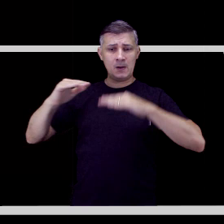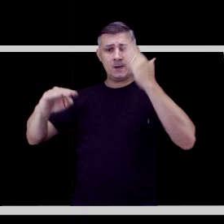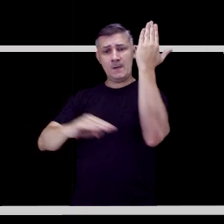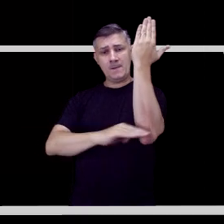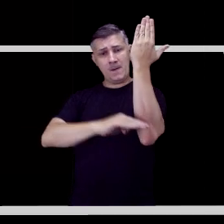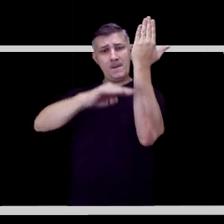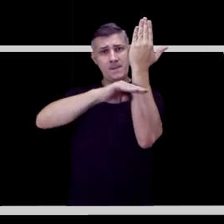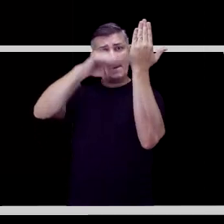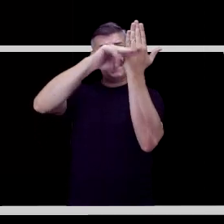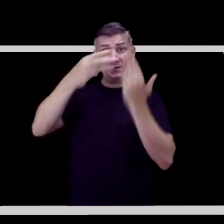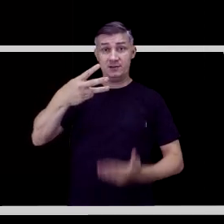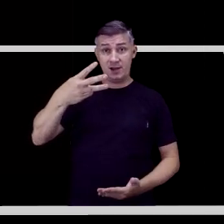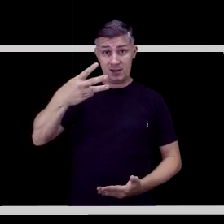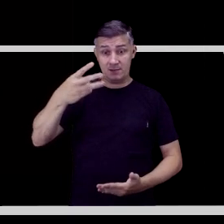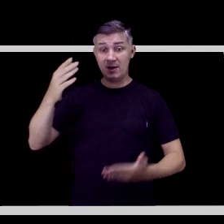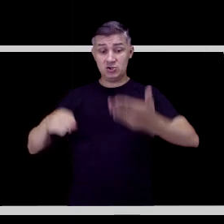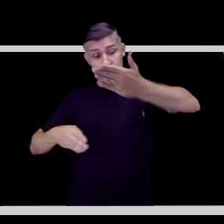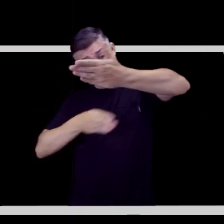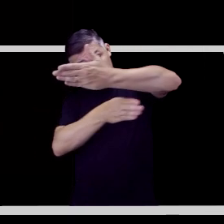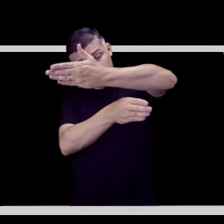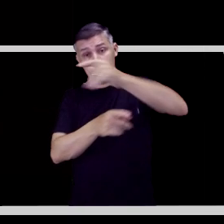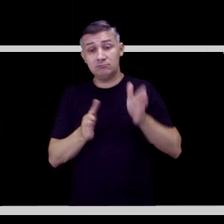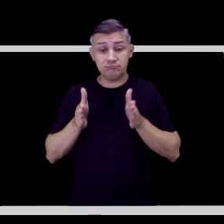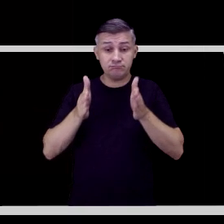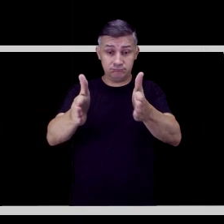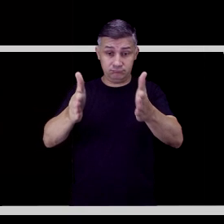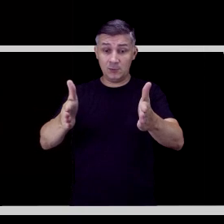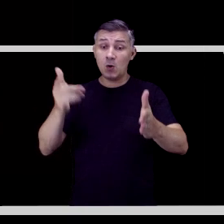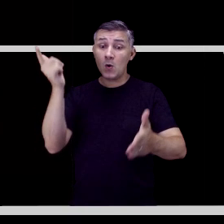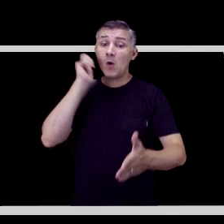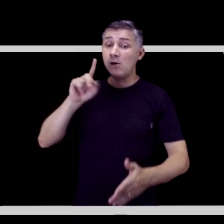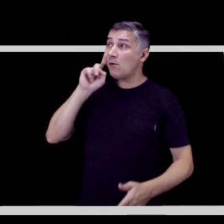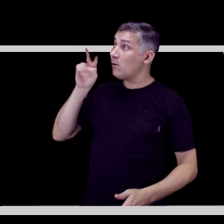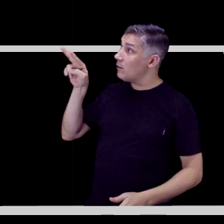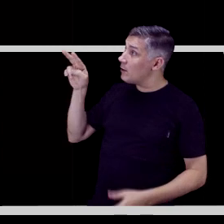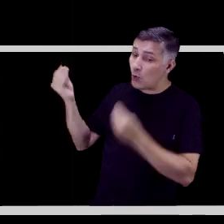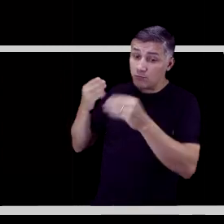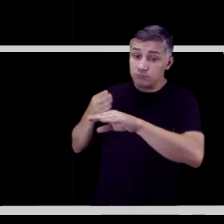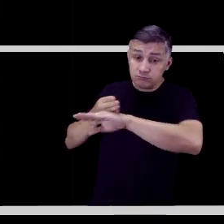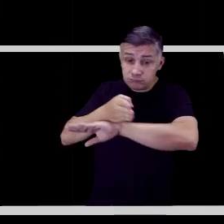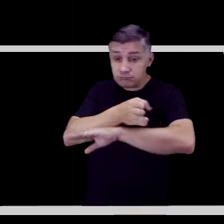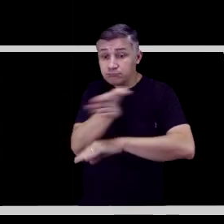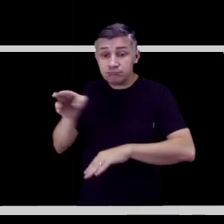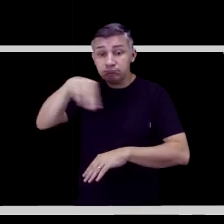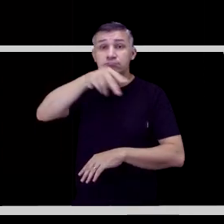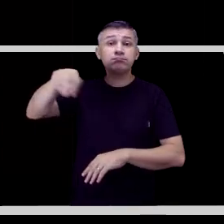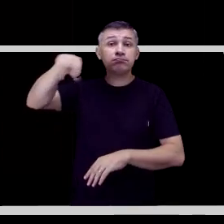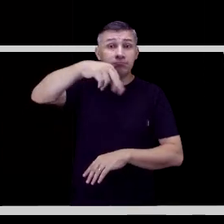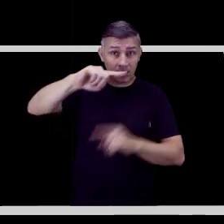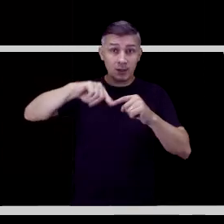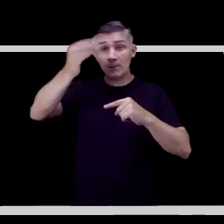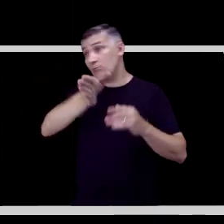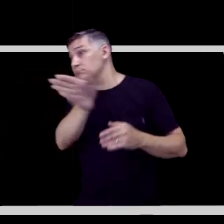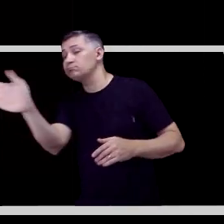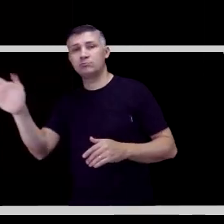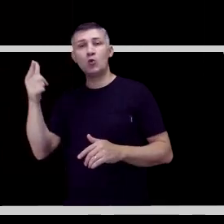O edifício está implantado de forma que você tem um acesso pelo meio dele, um edifício de 3 pavimentos, mas você chega pelo meio. Desse andar